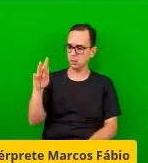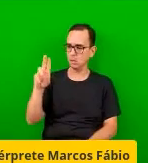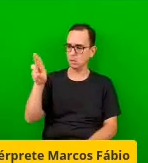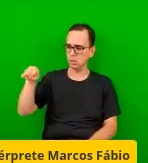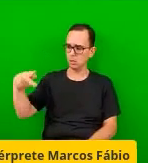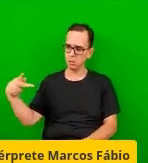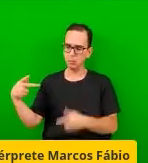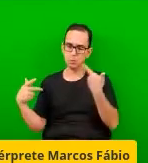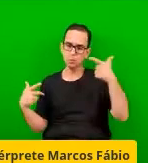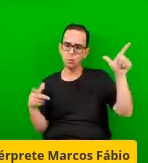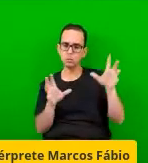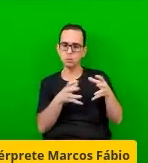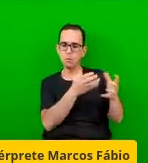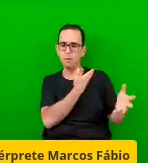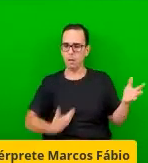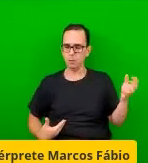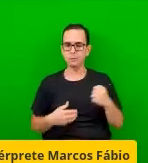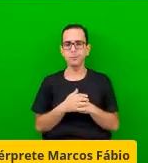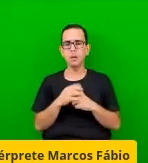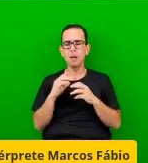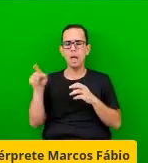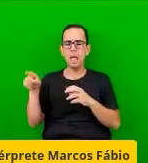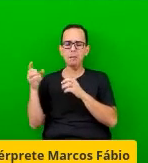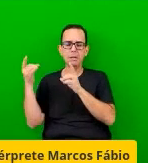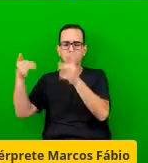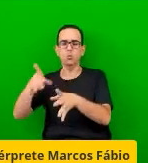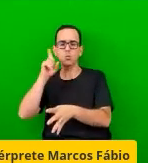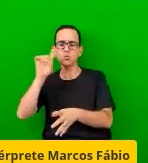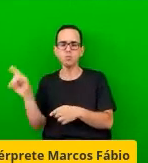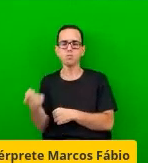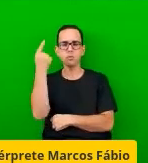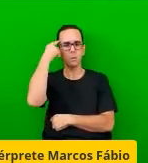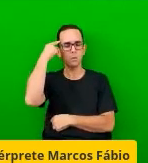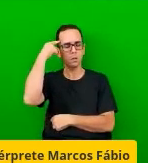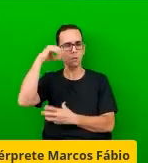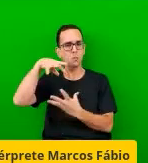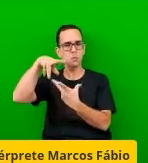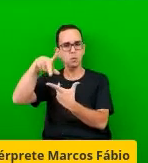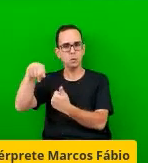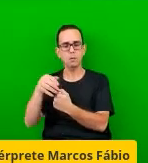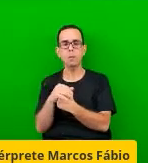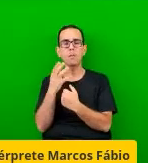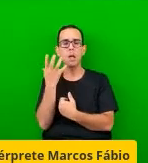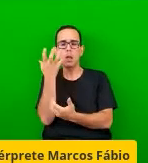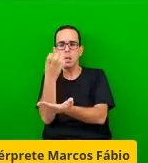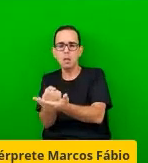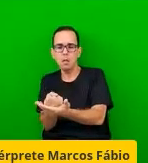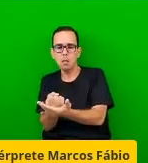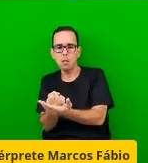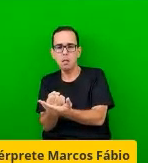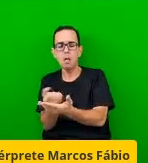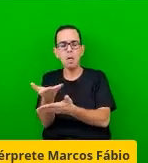vai abandonar aquela ideia de sistema mundial, tá? Vai adotar muito mais uma relação